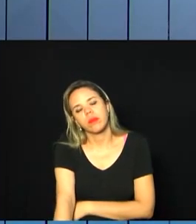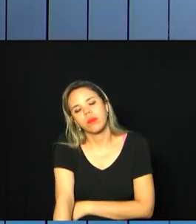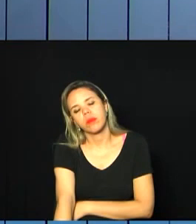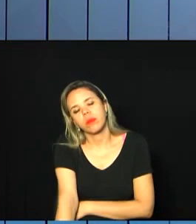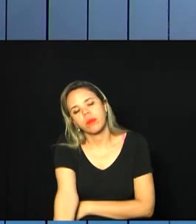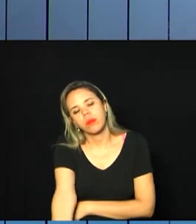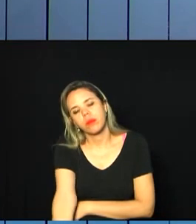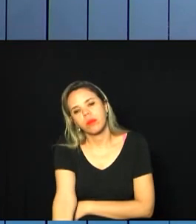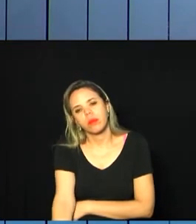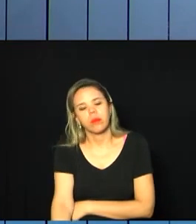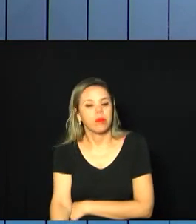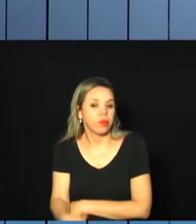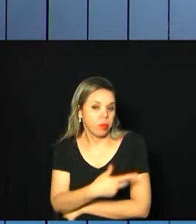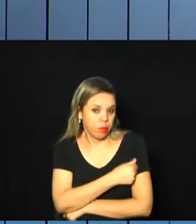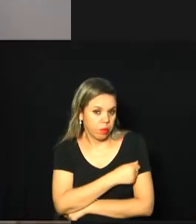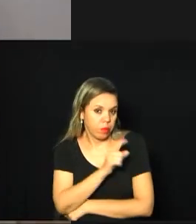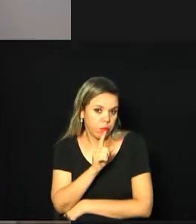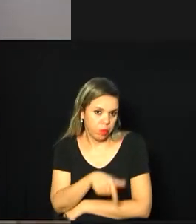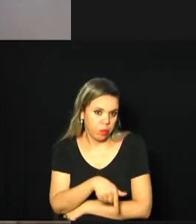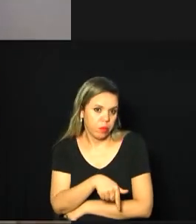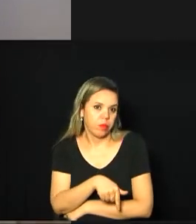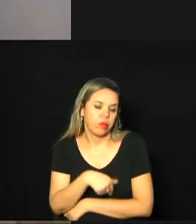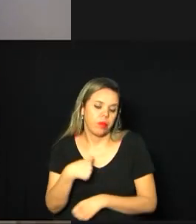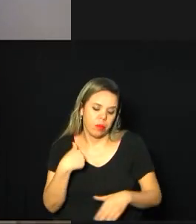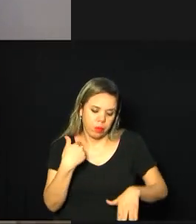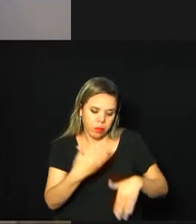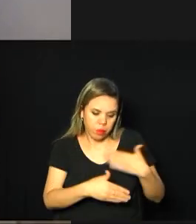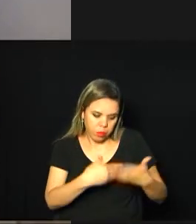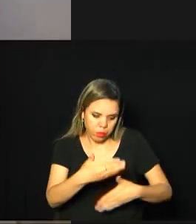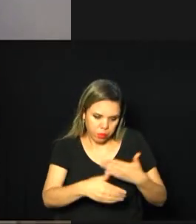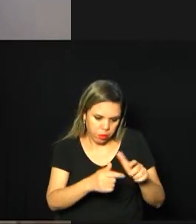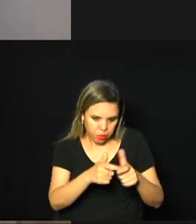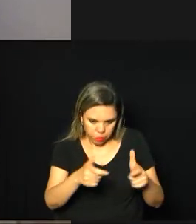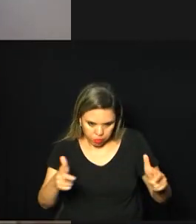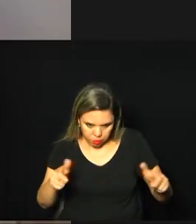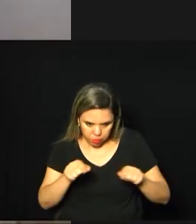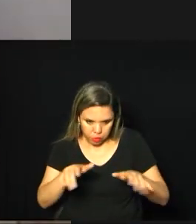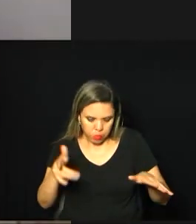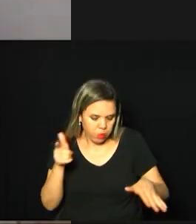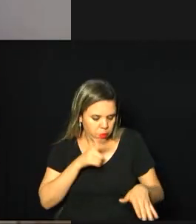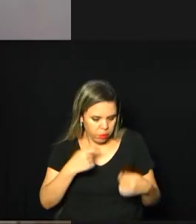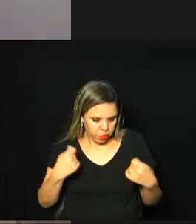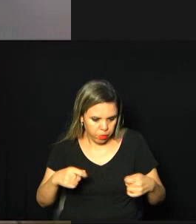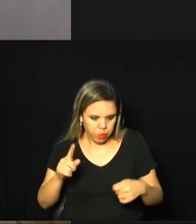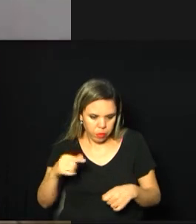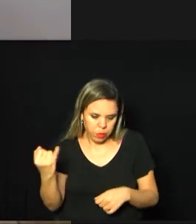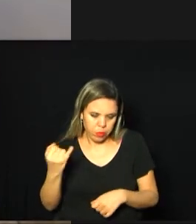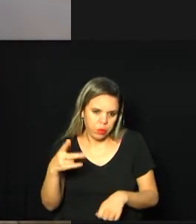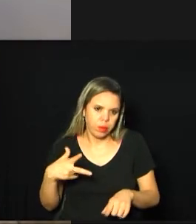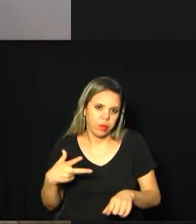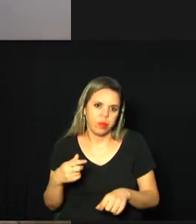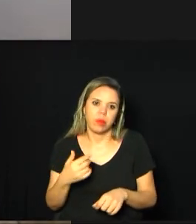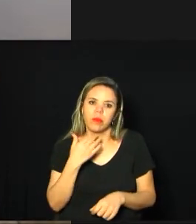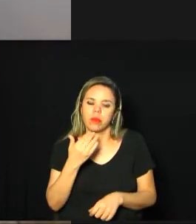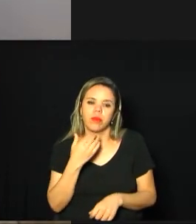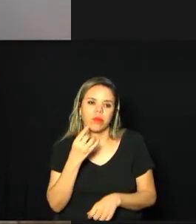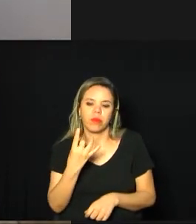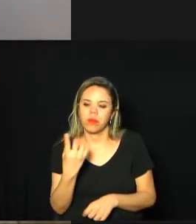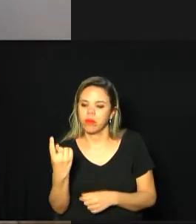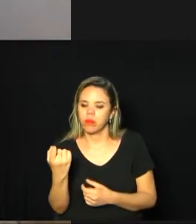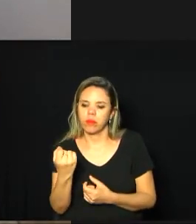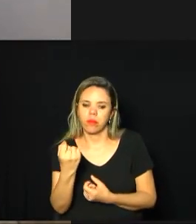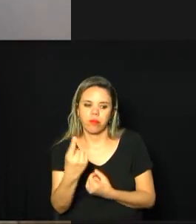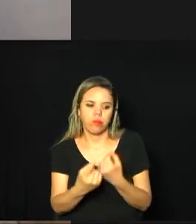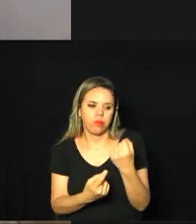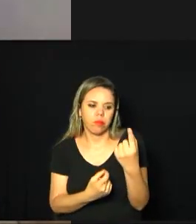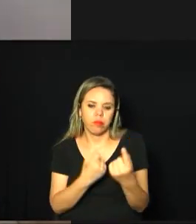Assim, a vacinação ela é um processo de massa, né? Então, assim, ela é válida na massa, ela não é válida individualmente